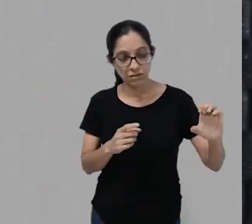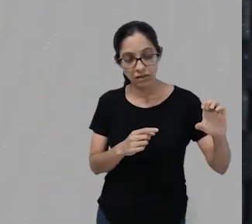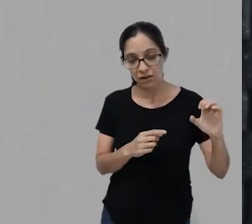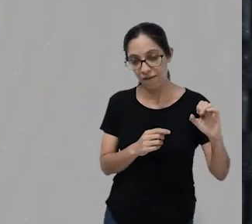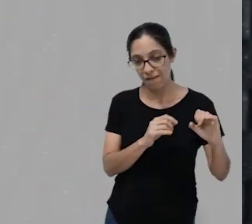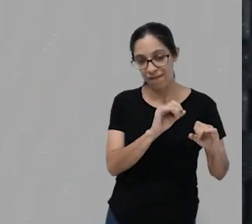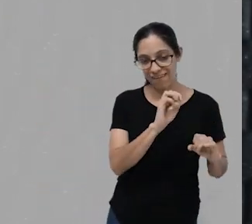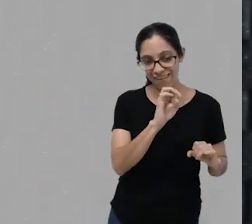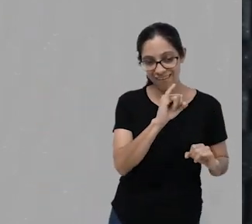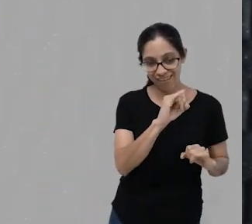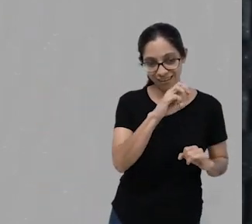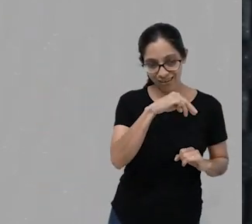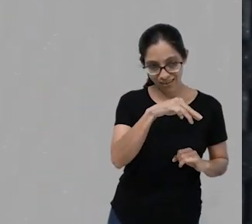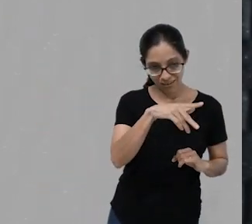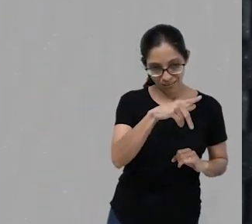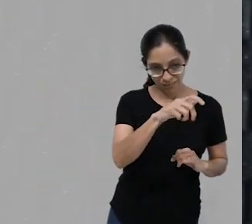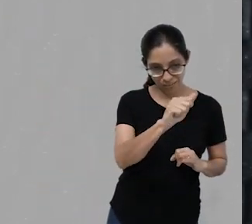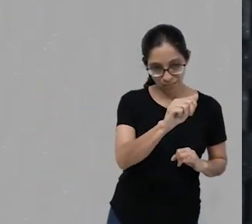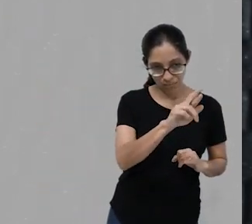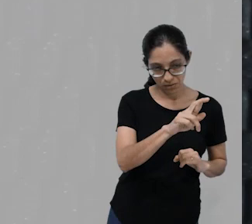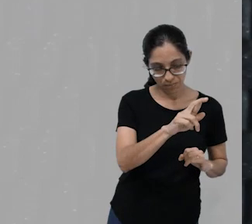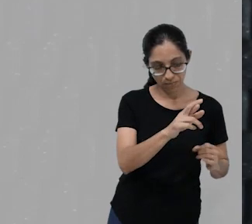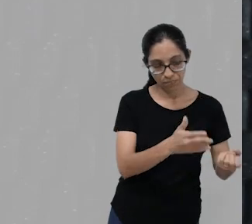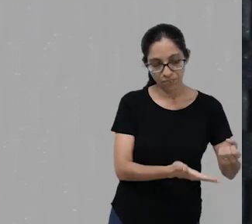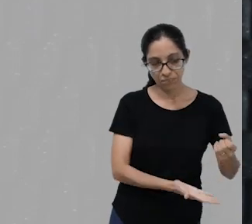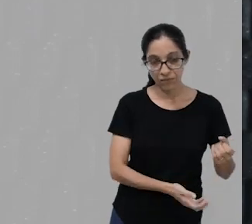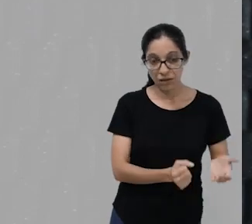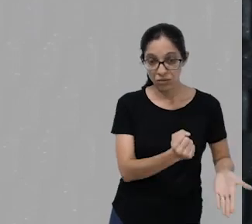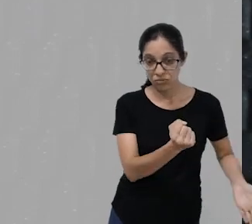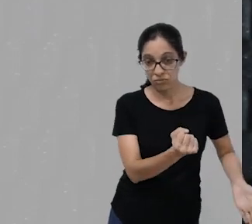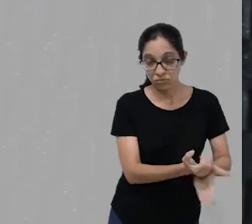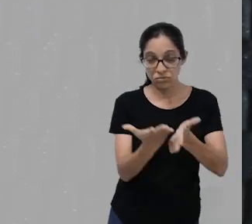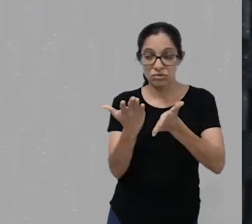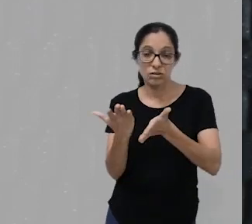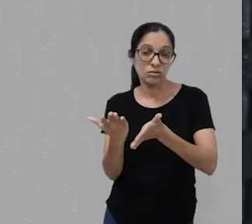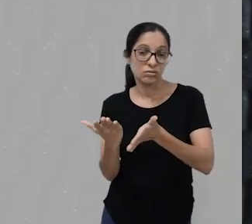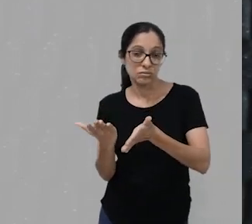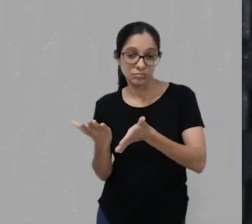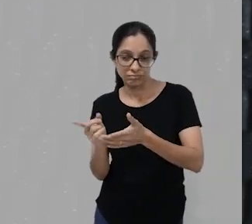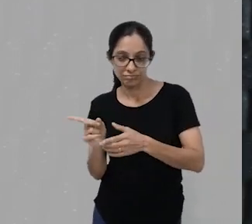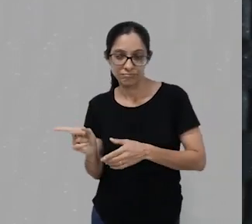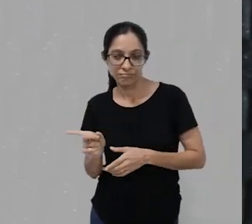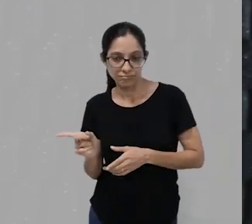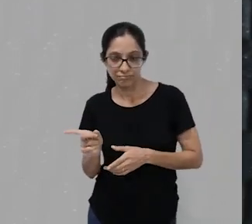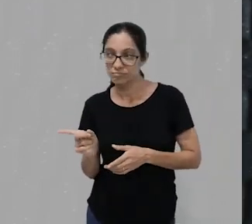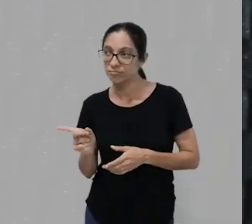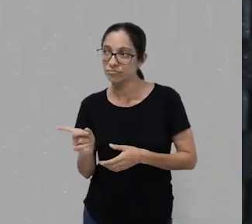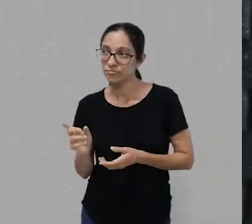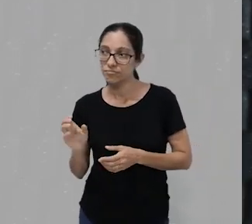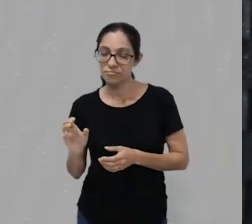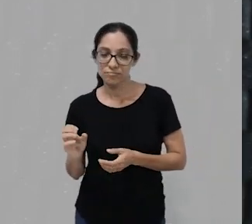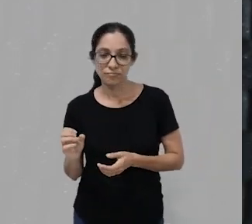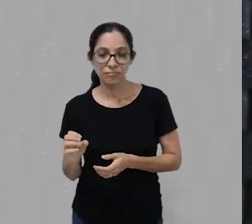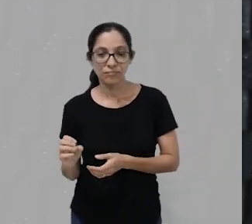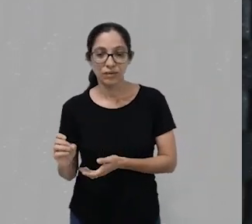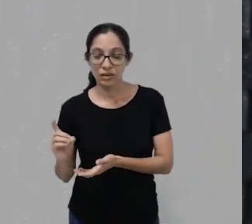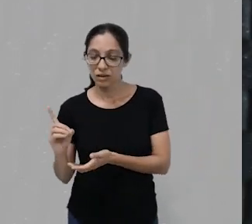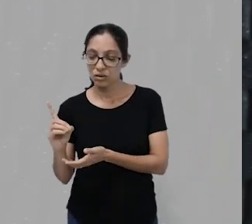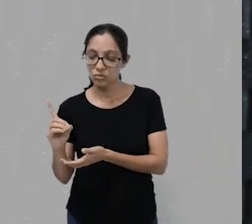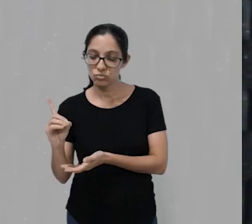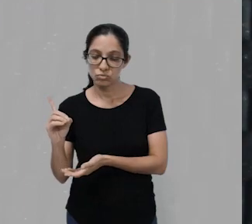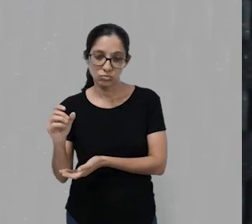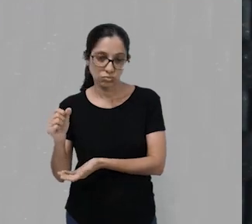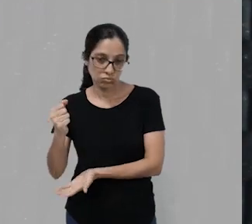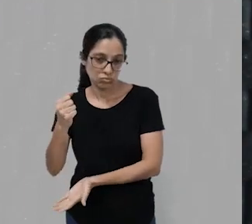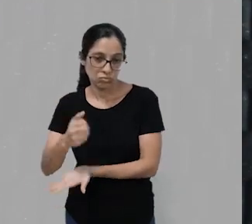saco do lado esquerdo. Se eu saco daqui, eu vou direcionar meu saque para onde? Para cá. Se eu saco desse ladinho aqui, eu vou sacar